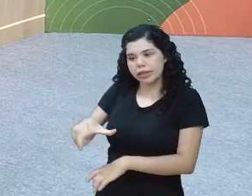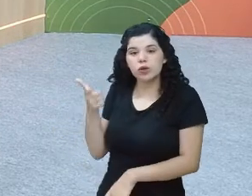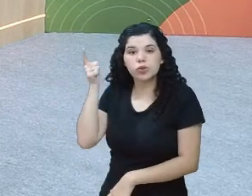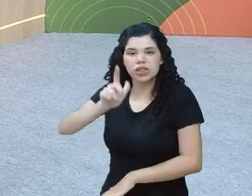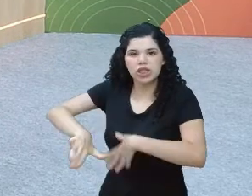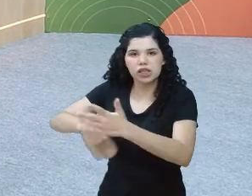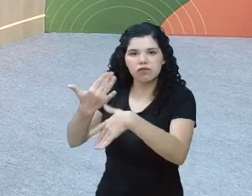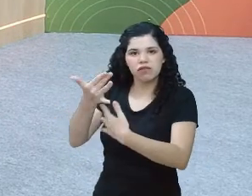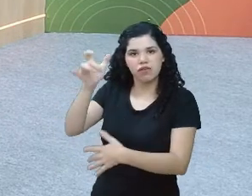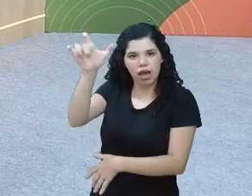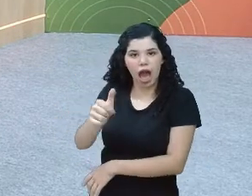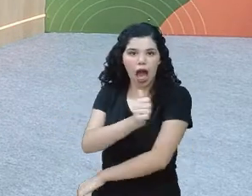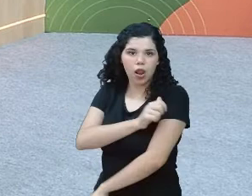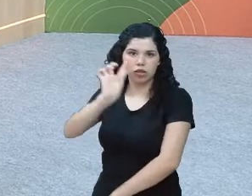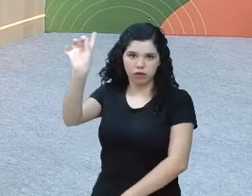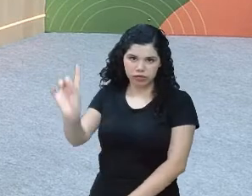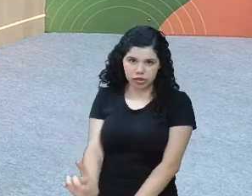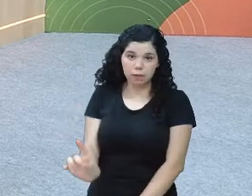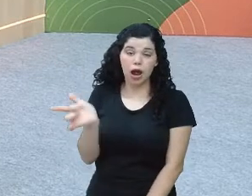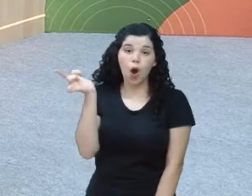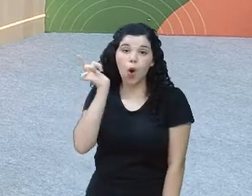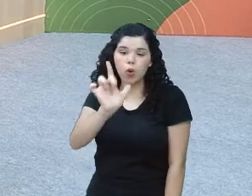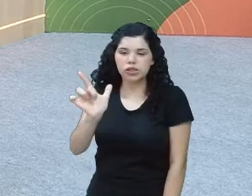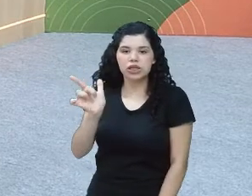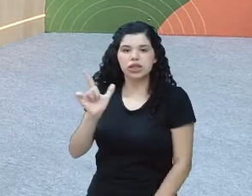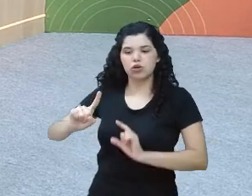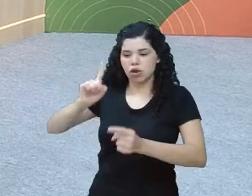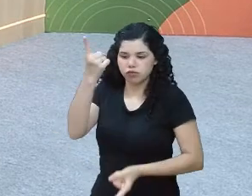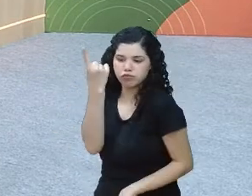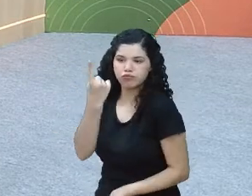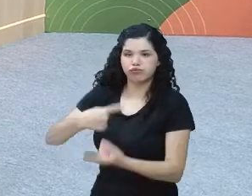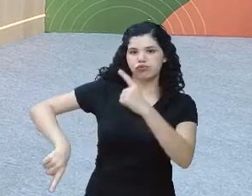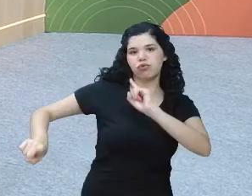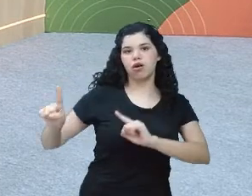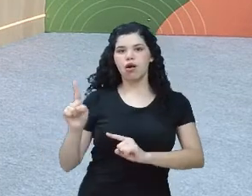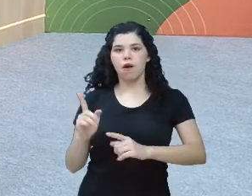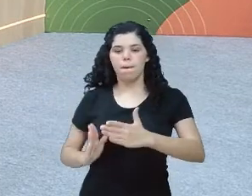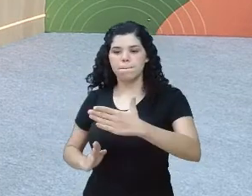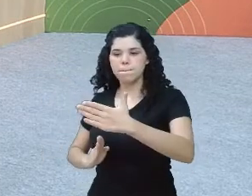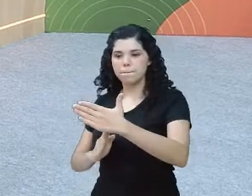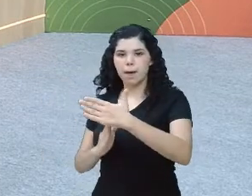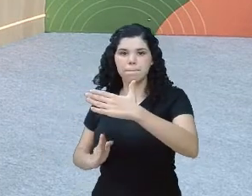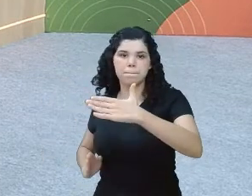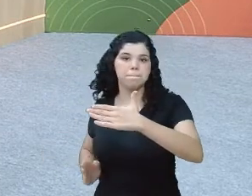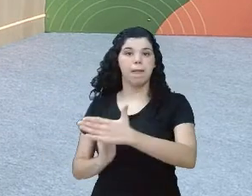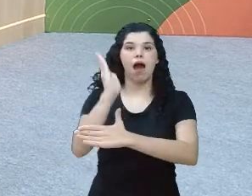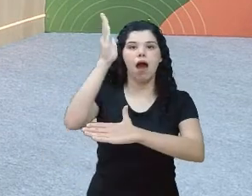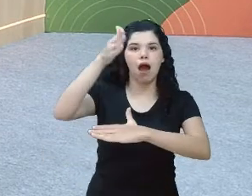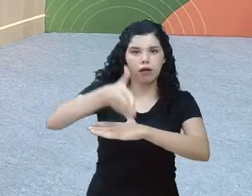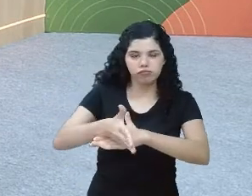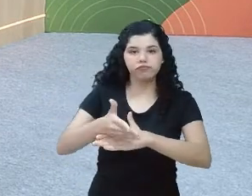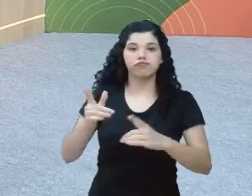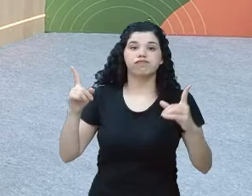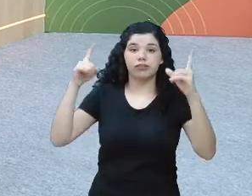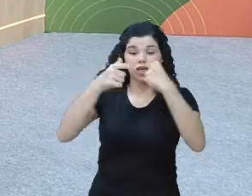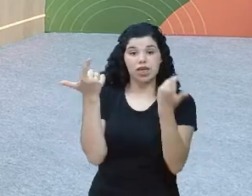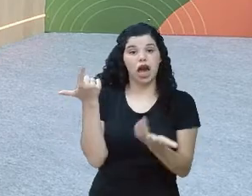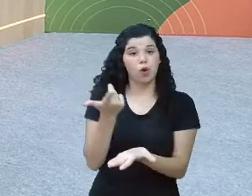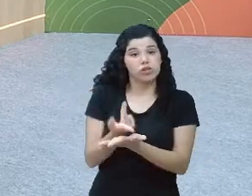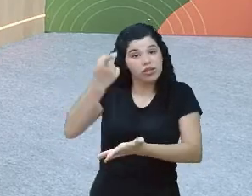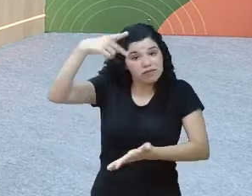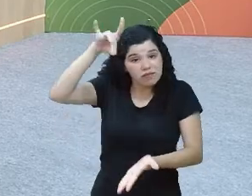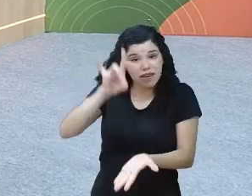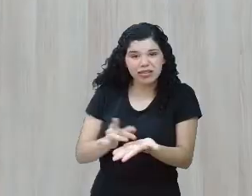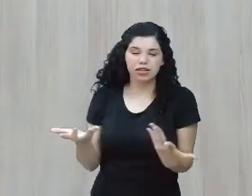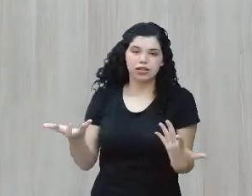com deficiência, não é? Para ele superar esses desafios e, de fato, acontecer a inclusão.